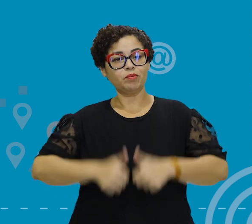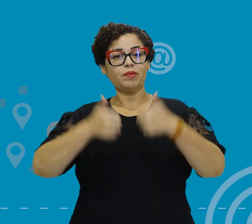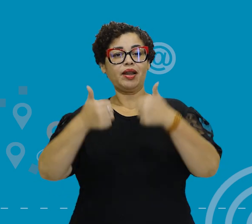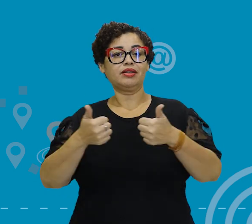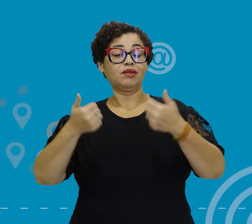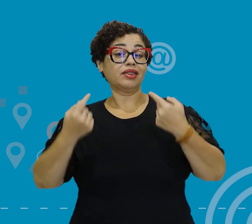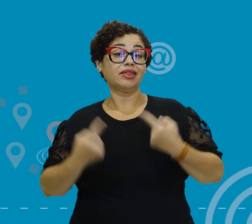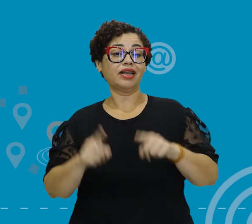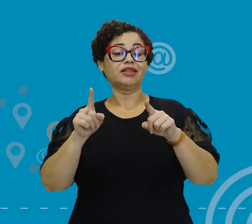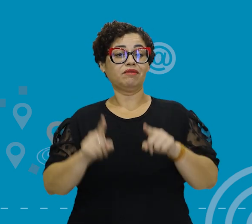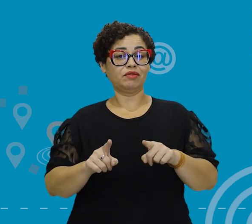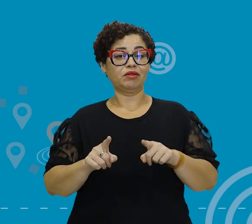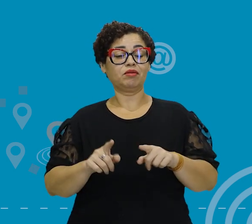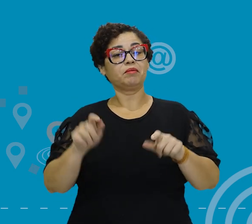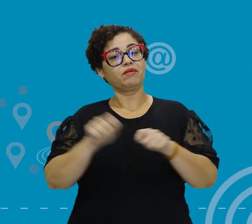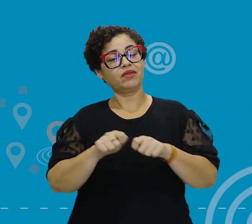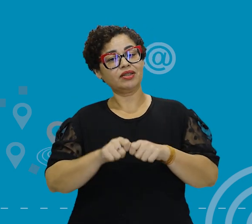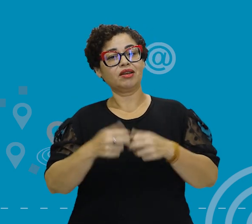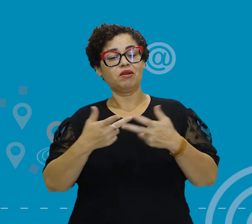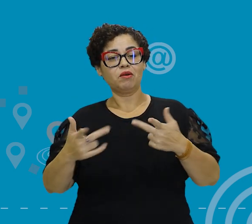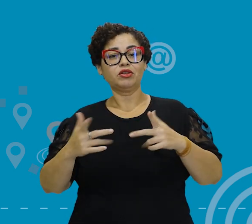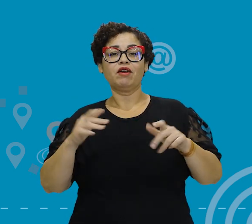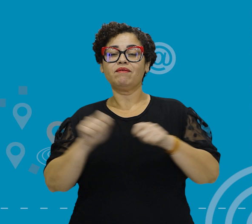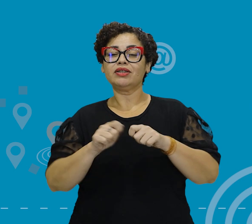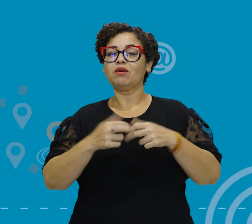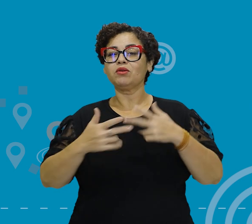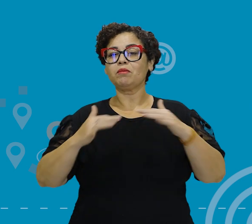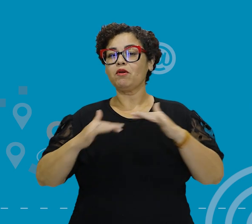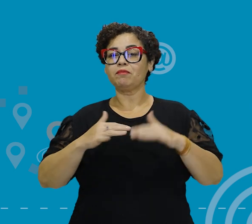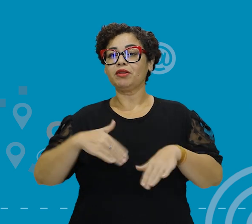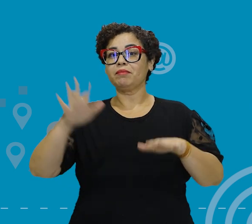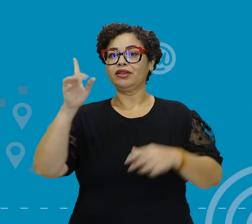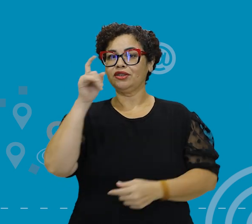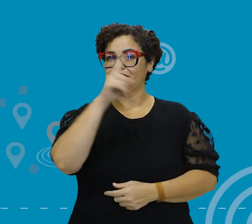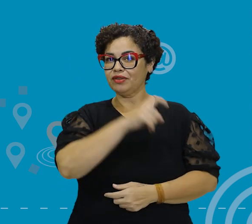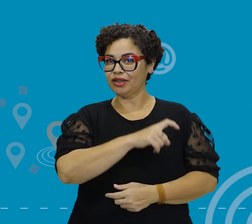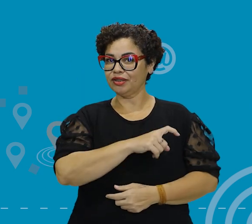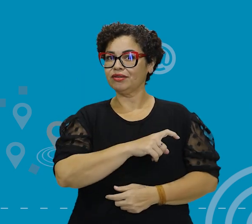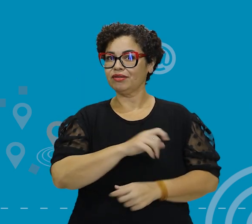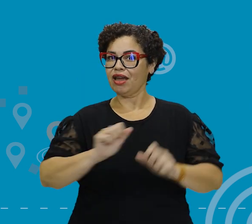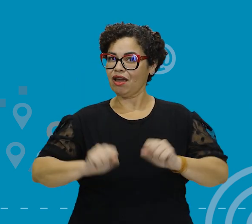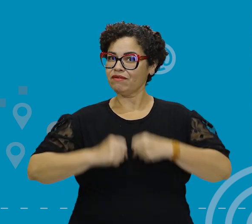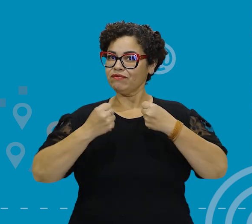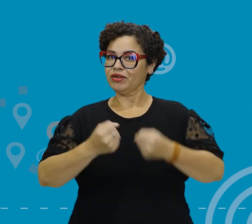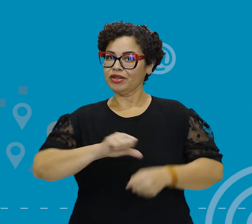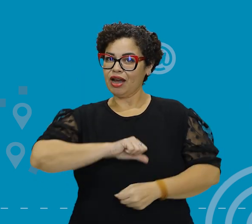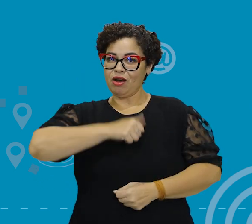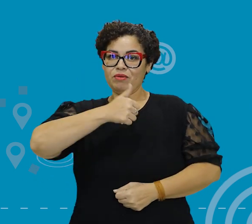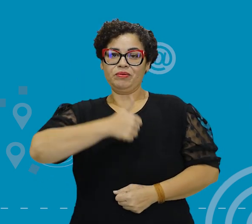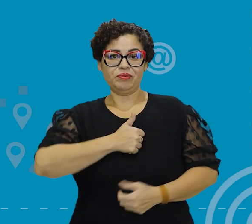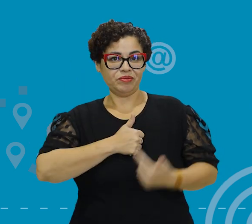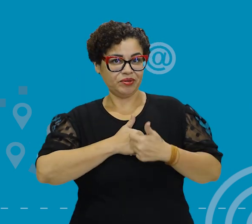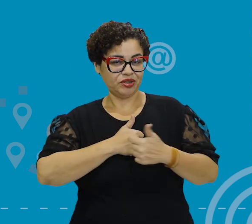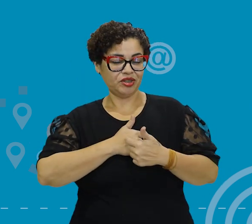de desafios, como a execução de movimentos mais complexos, reforça a autoestima